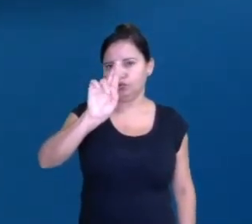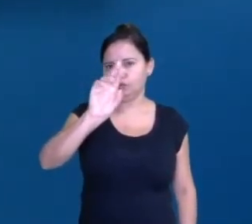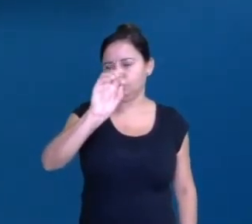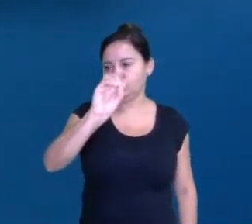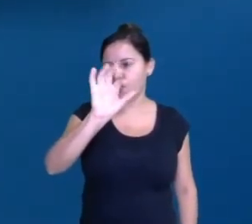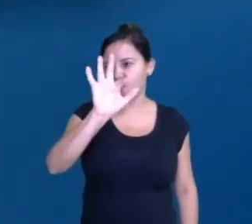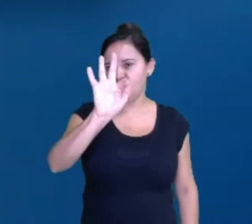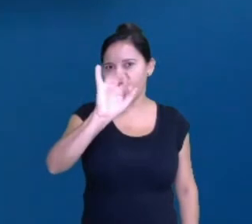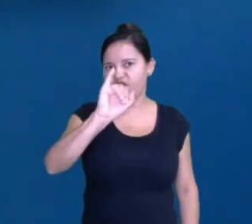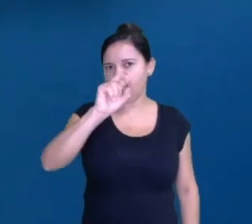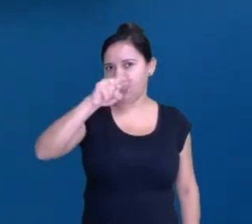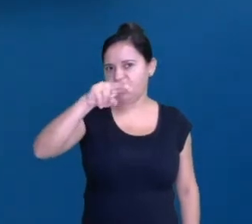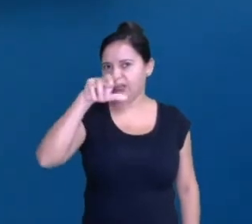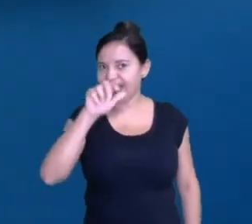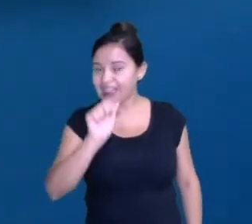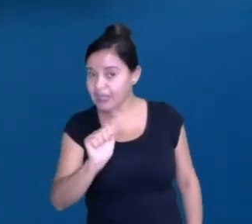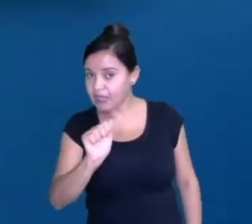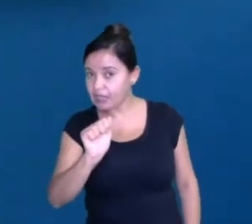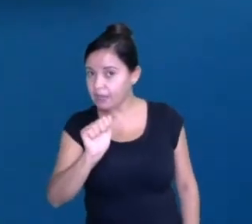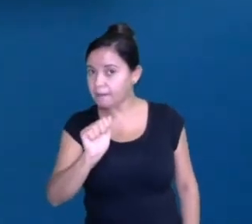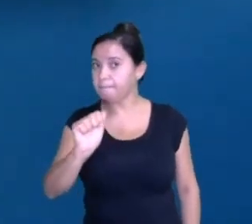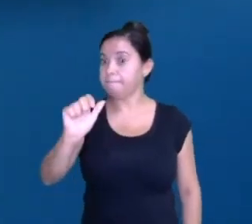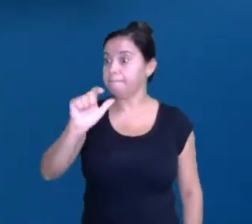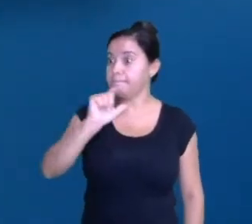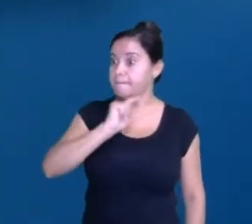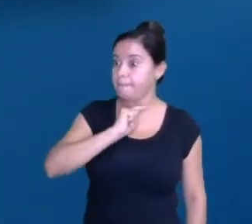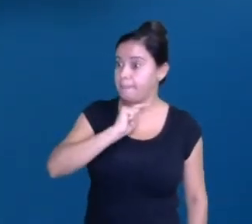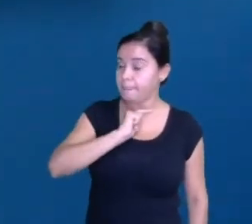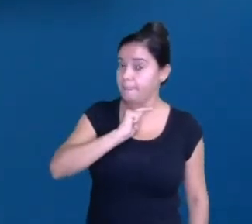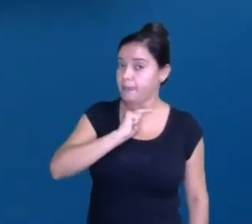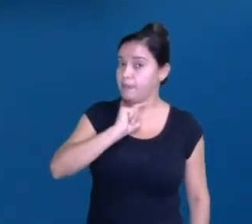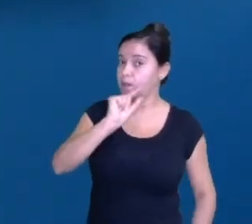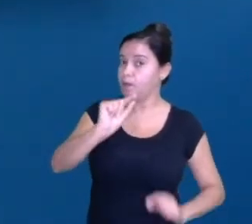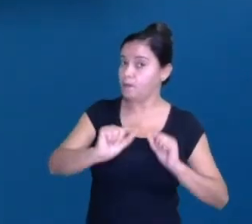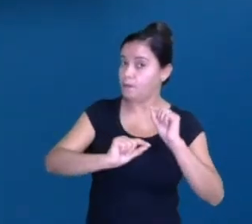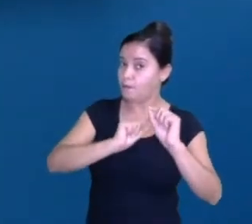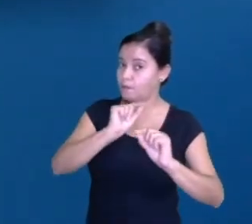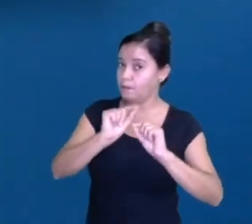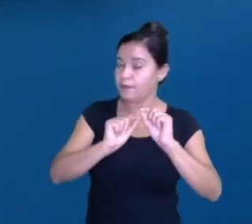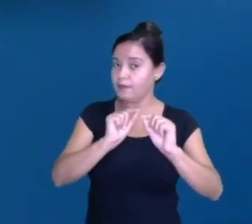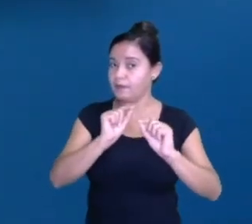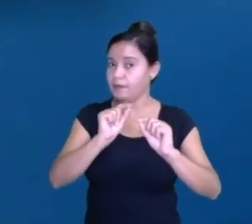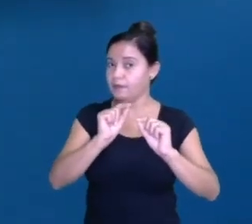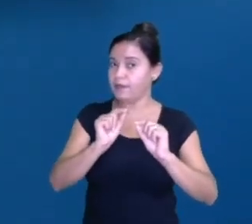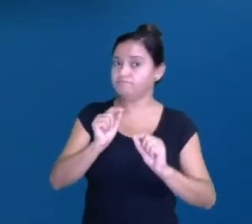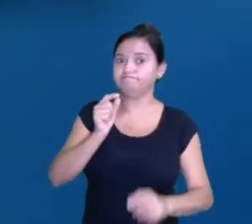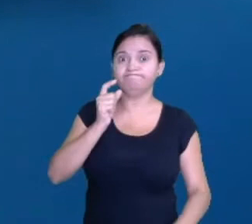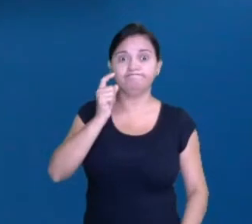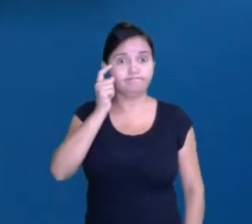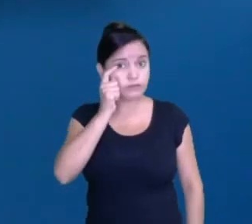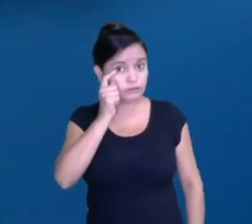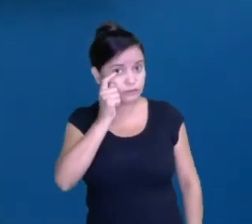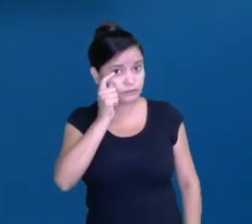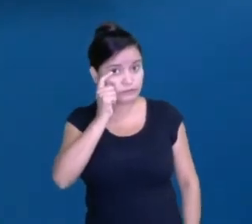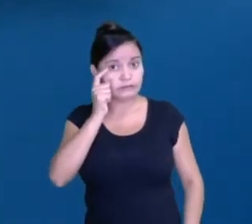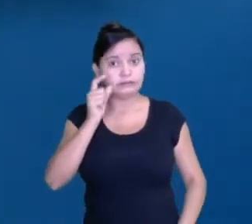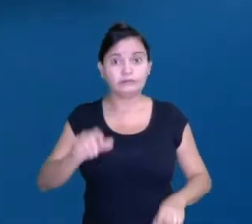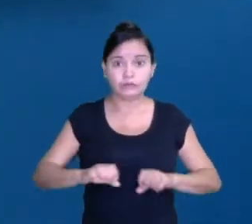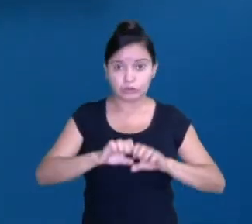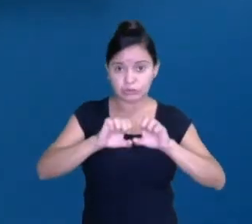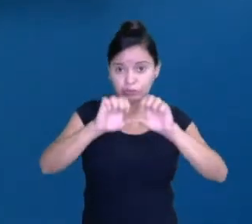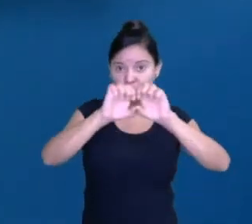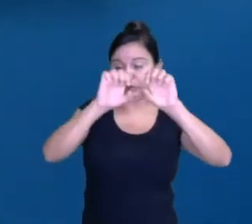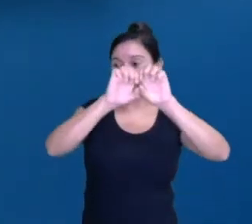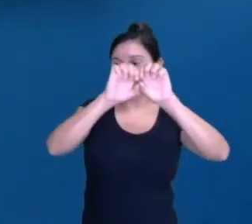na placenta a gente tem o que a gente chama dos chamados anexos embrionários, tá? Então é interessante a gente lembrar dessa estrutura aqui que tem a ver com